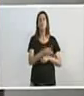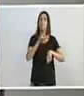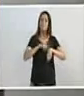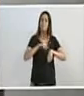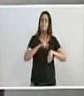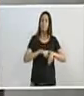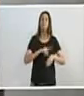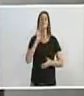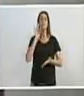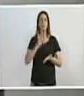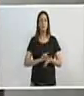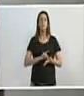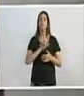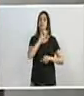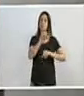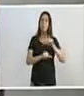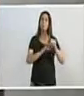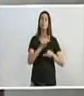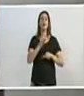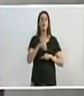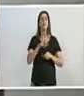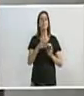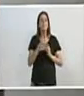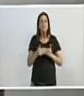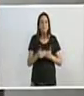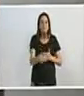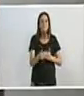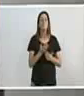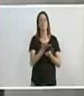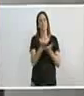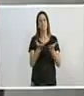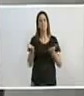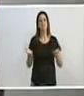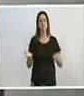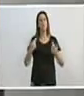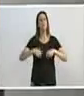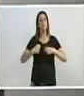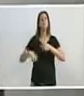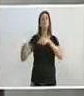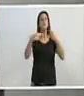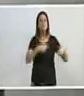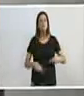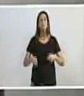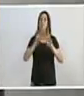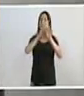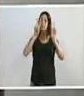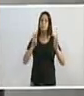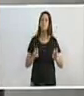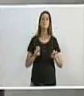se dar um basta nisso é agora, na licitação que se aproxima. Temos que discutir abertamente essa